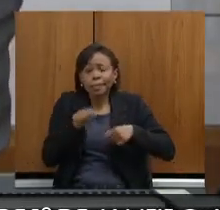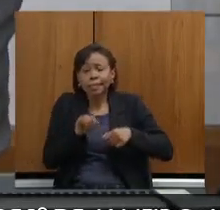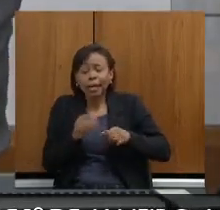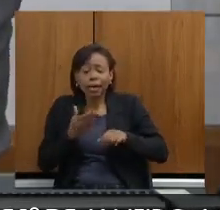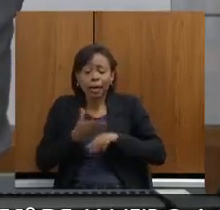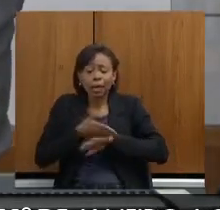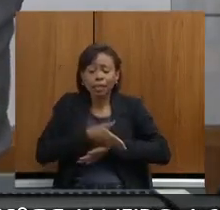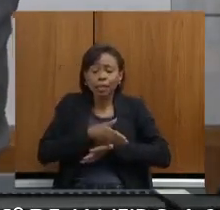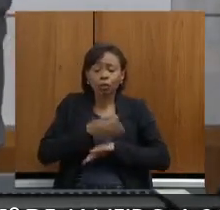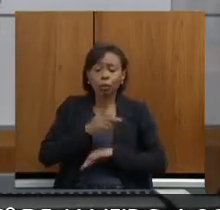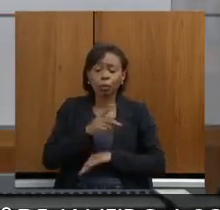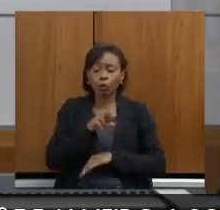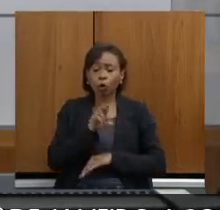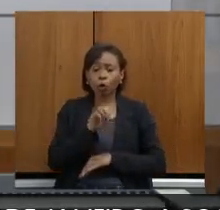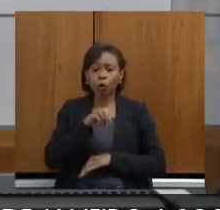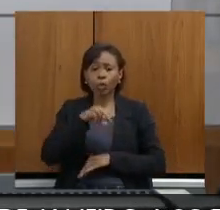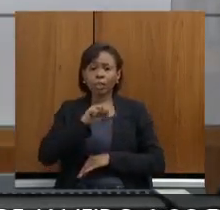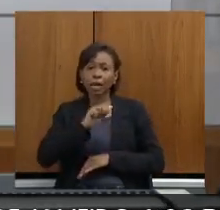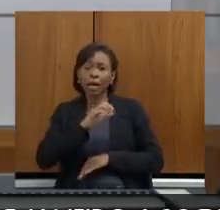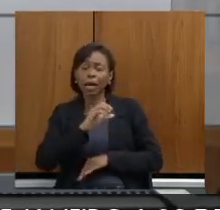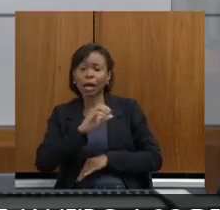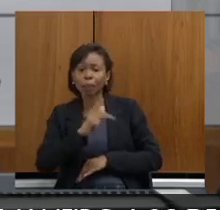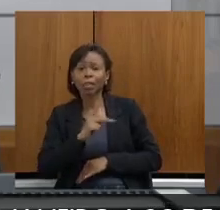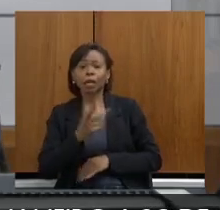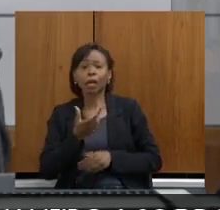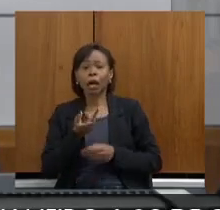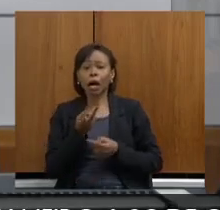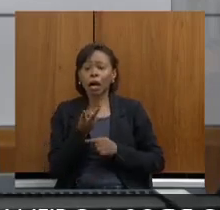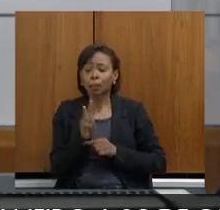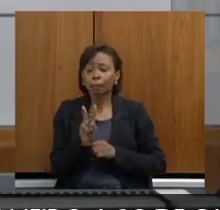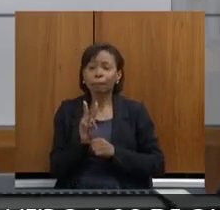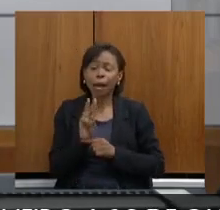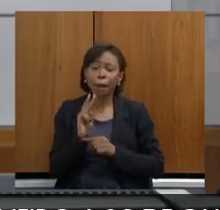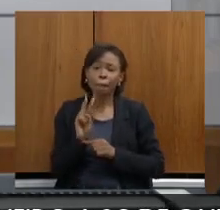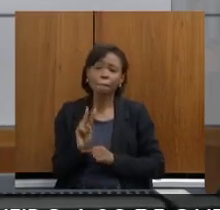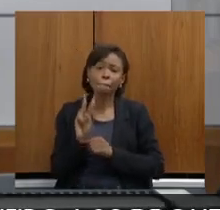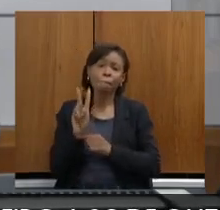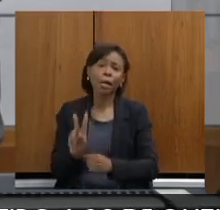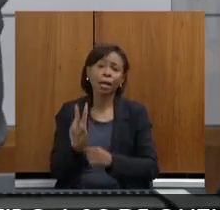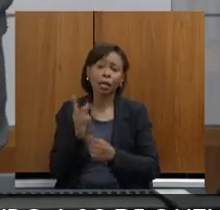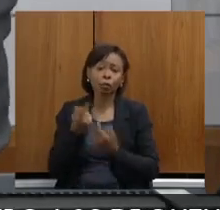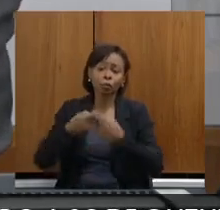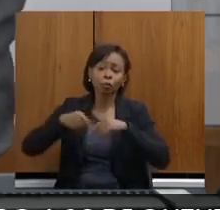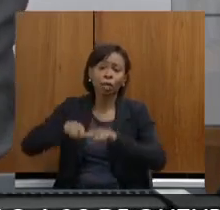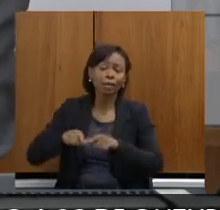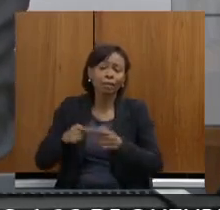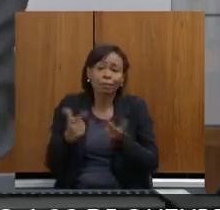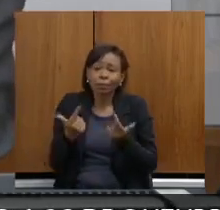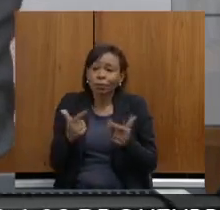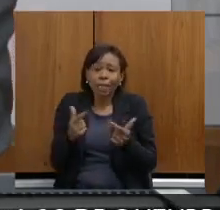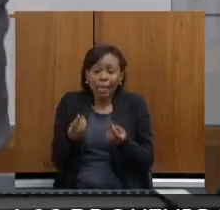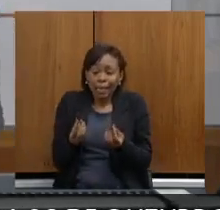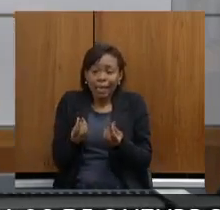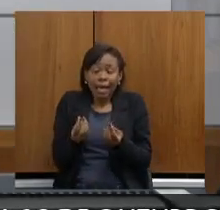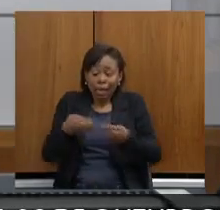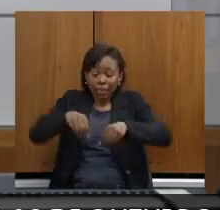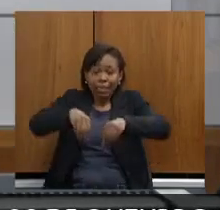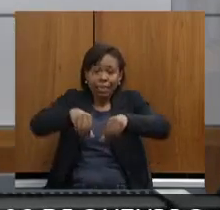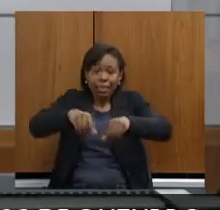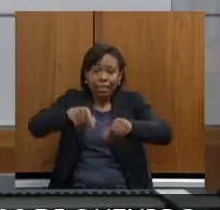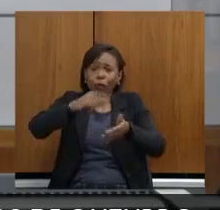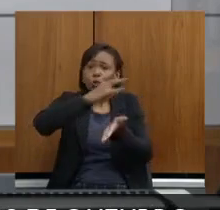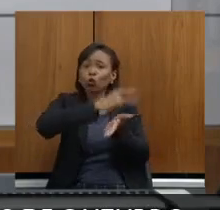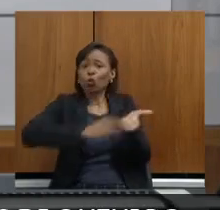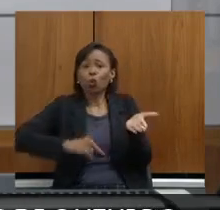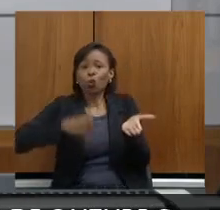acesso ao Pronaf ter acesso a um empréstimo não tem por que não tem o título da terra Oi e essa turma tá lá tem dezenas de anos